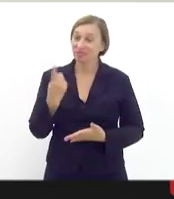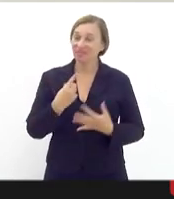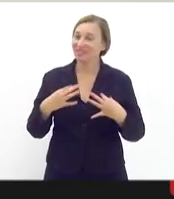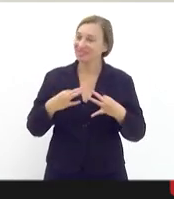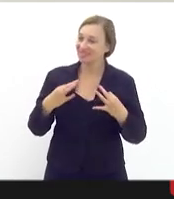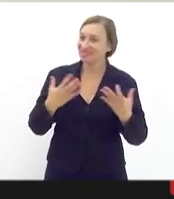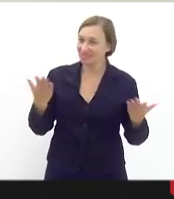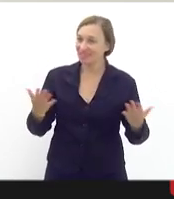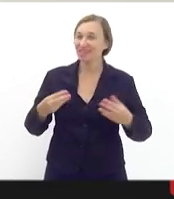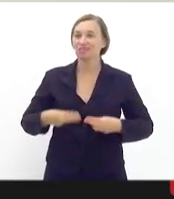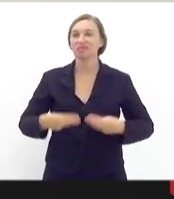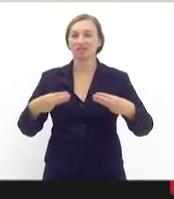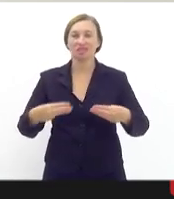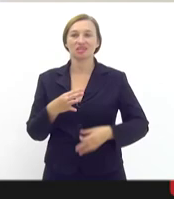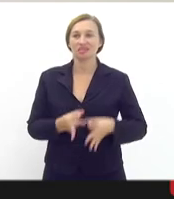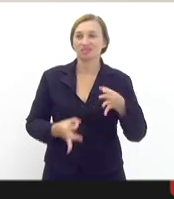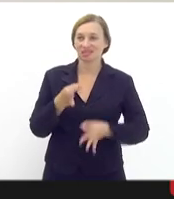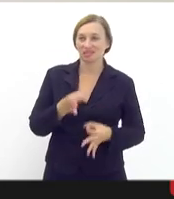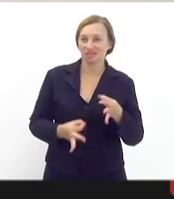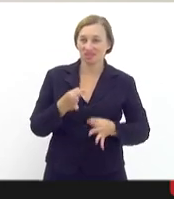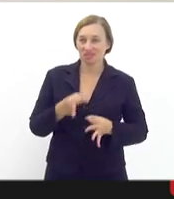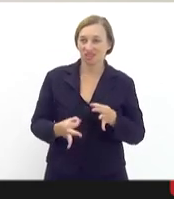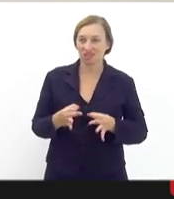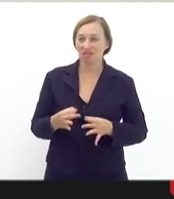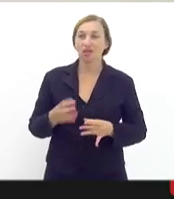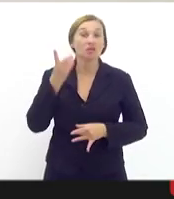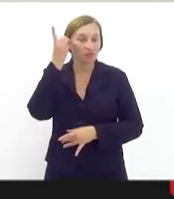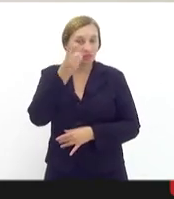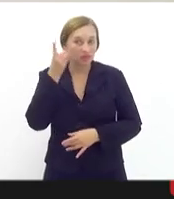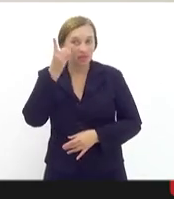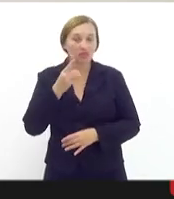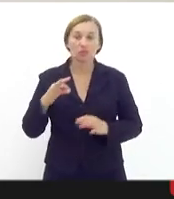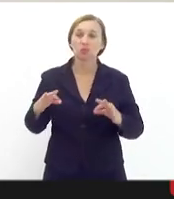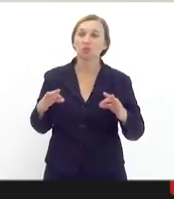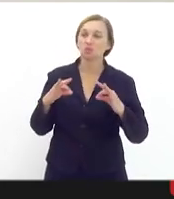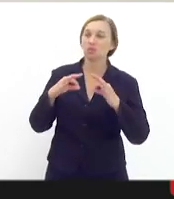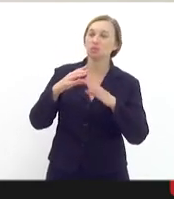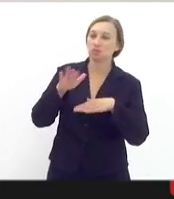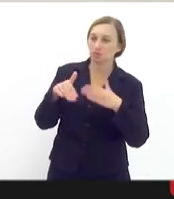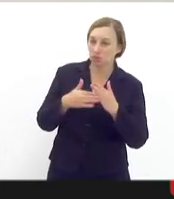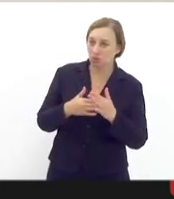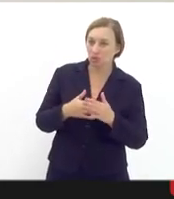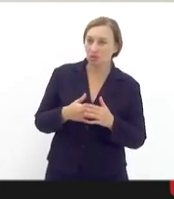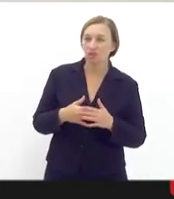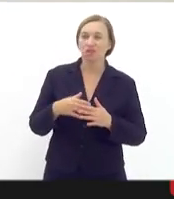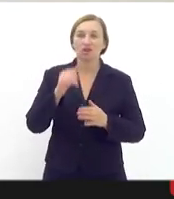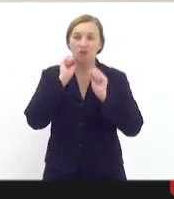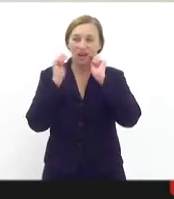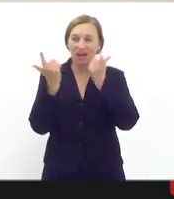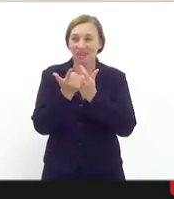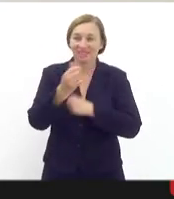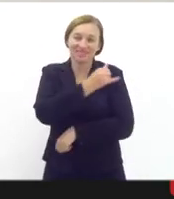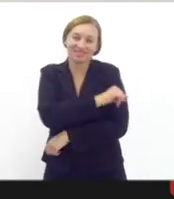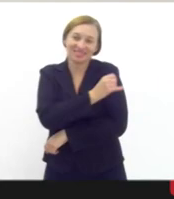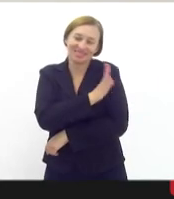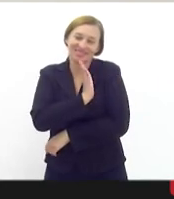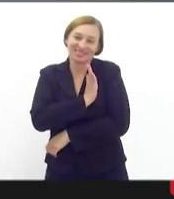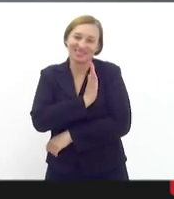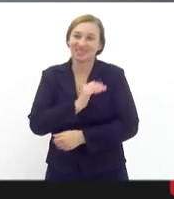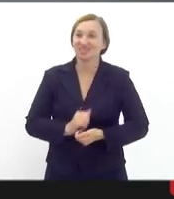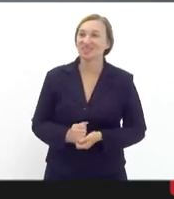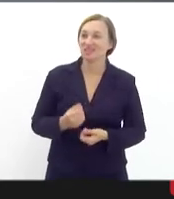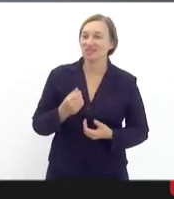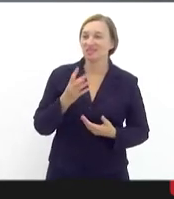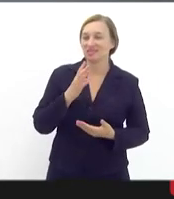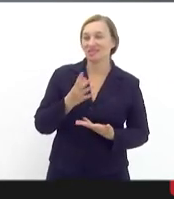aqui do Ministério da Justiça, com o deputado, com todos aí, com a Lerge, com o nosso Rio de Janeiro do coração.